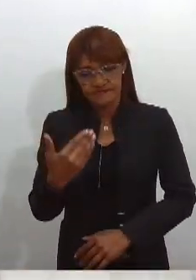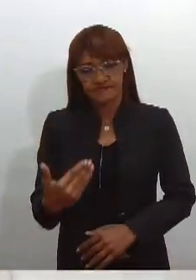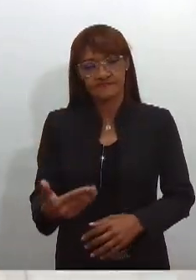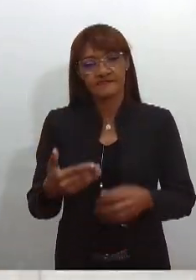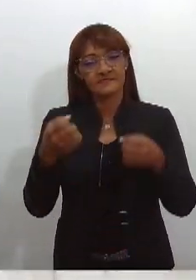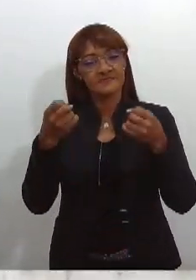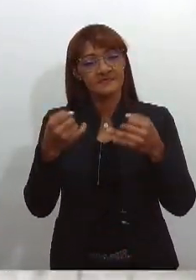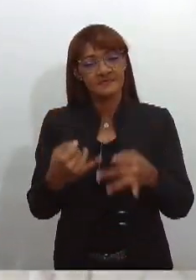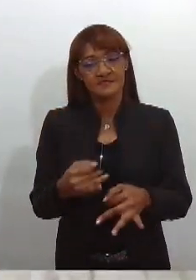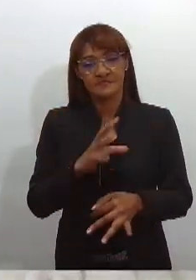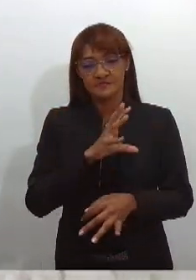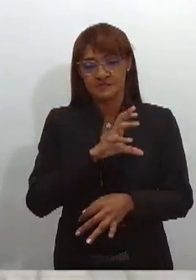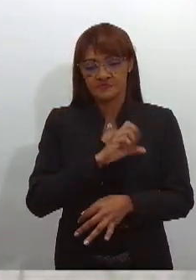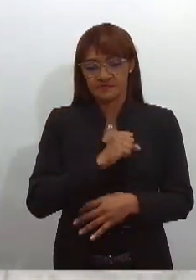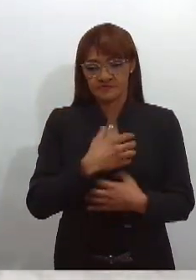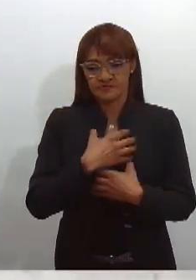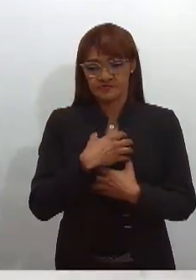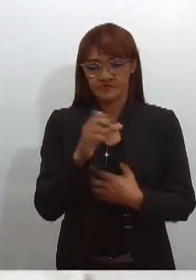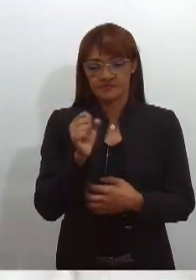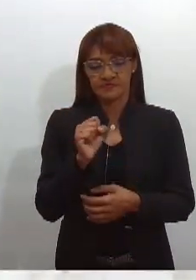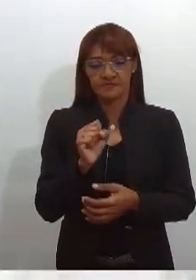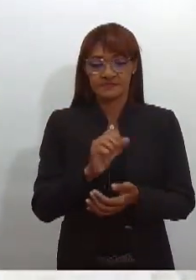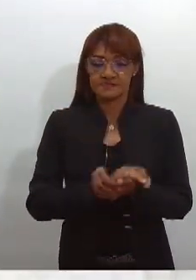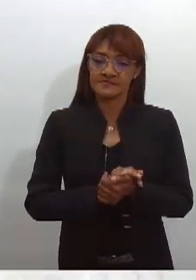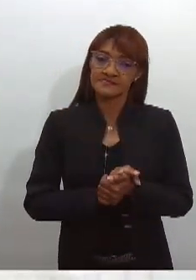por Sergipe.